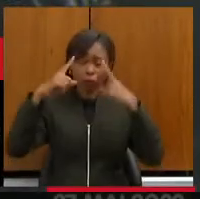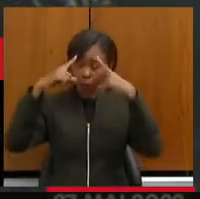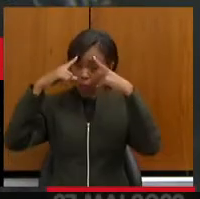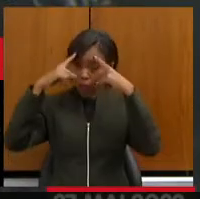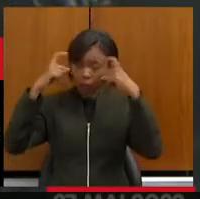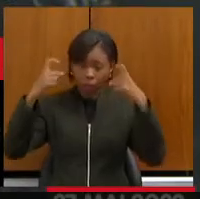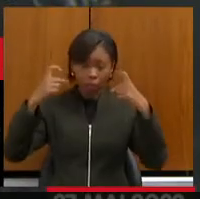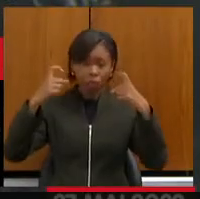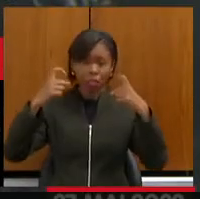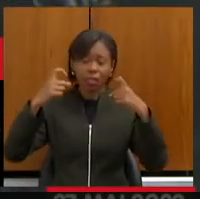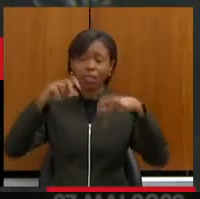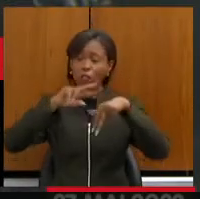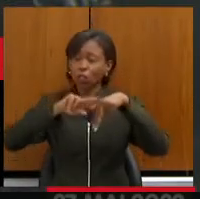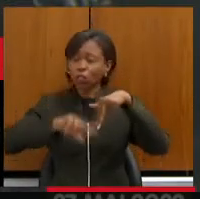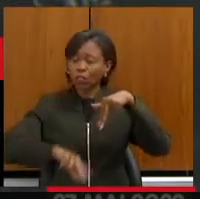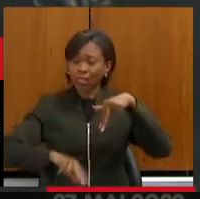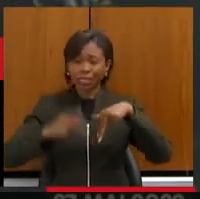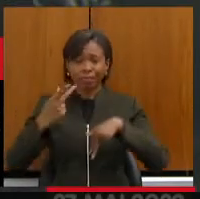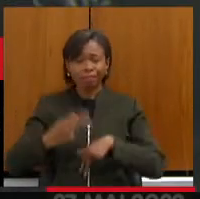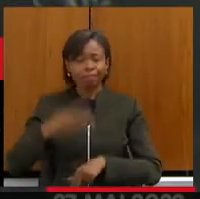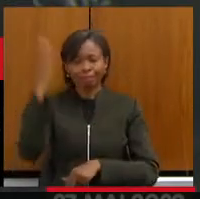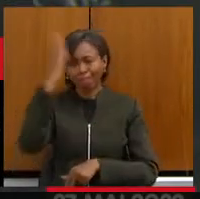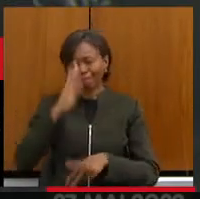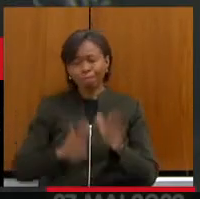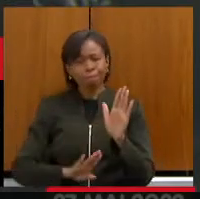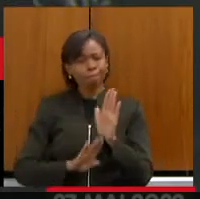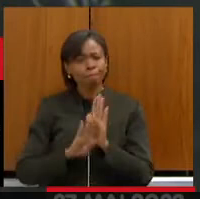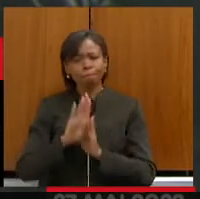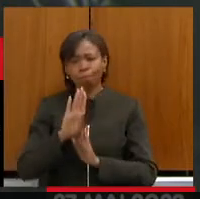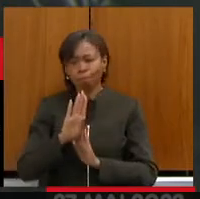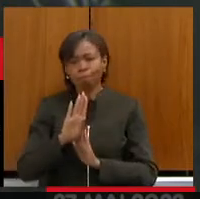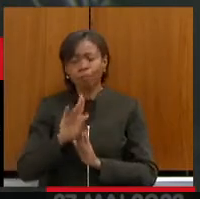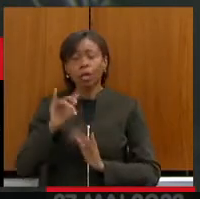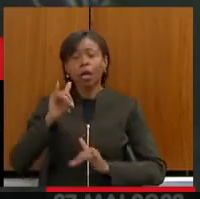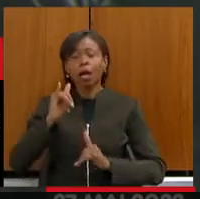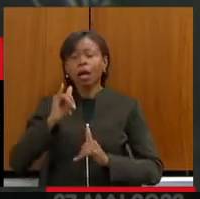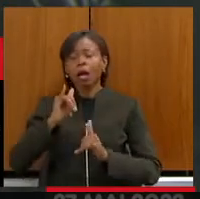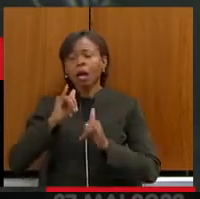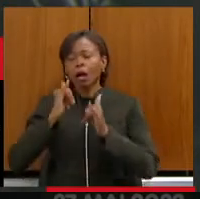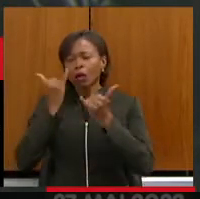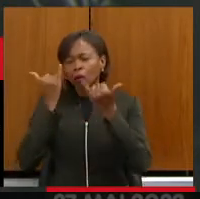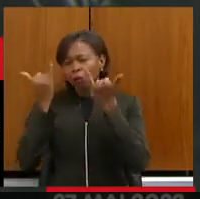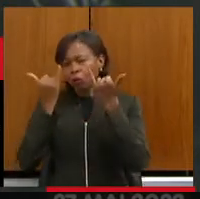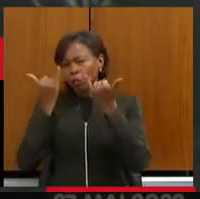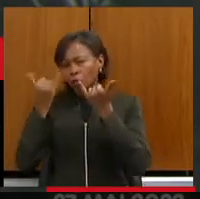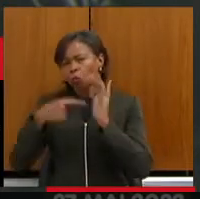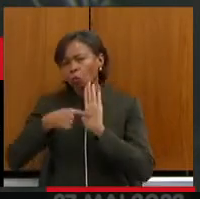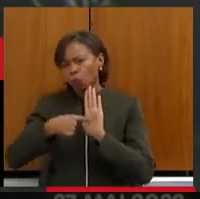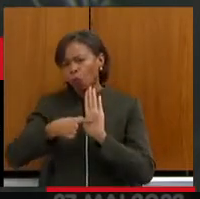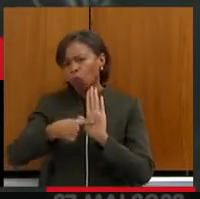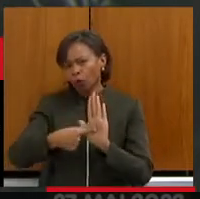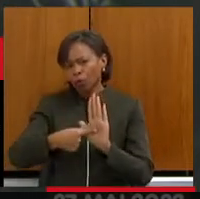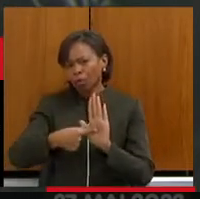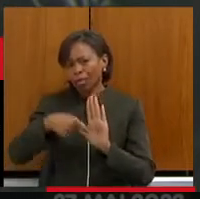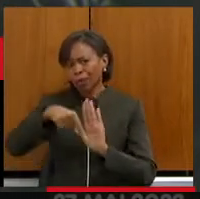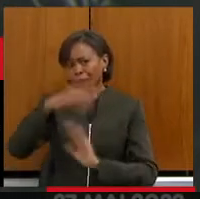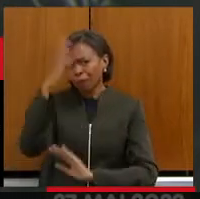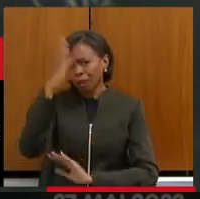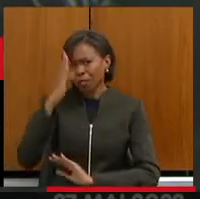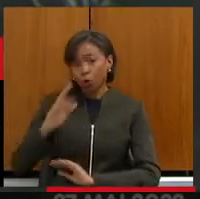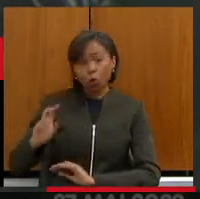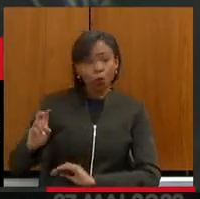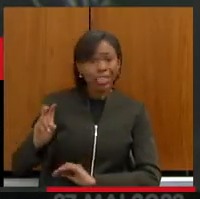segundo dados da Organização Mundial de Saúde nosso país é o quinto colocado em número de